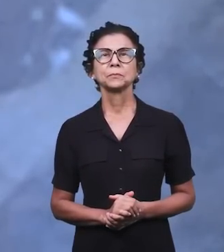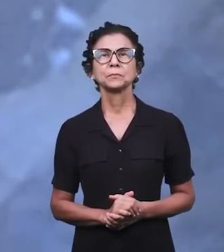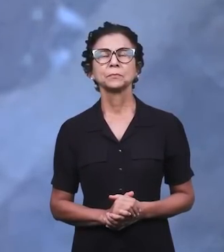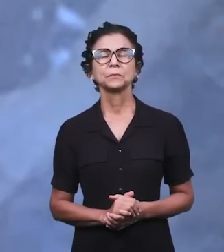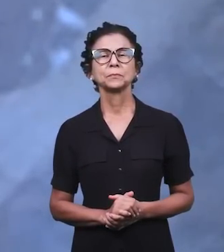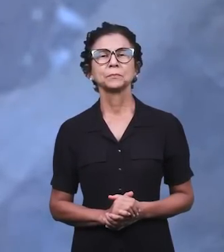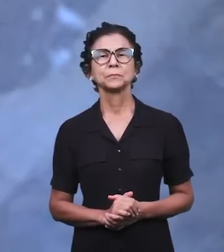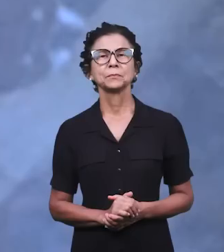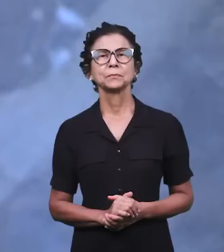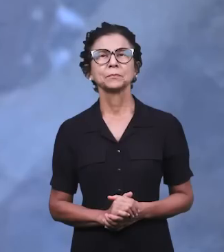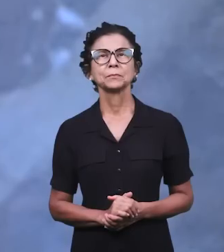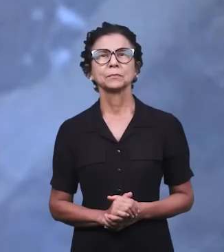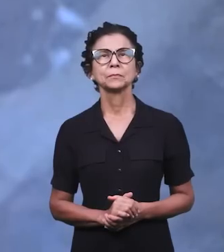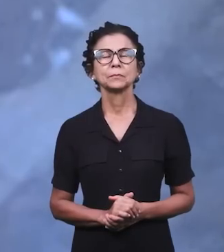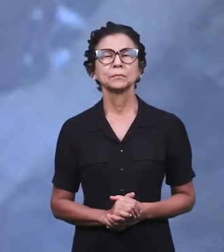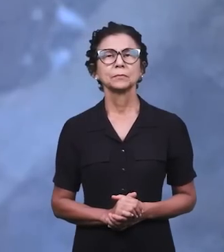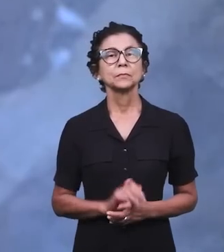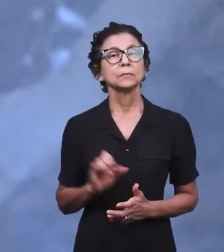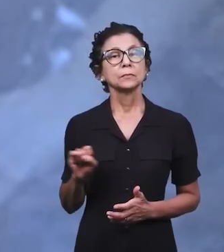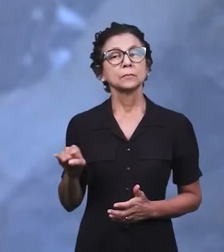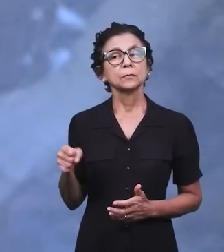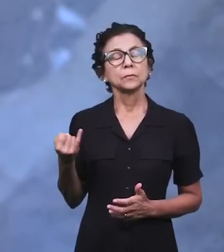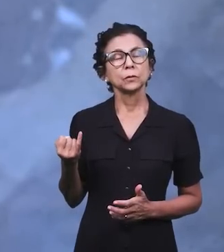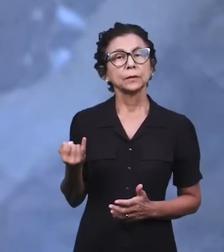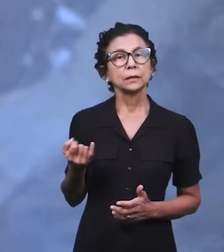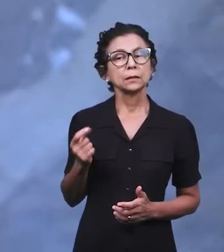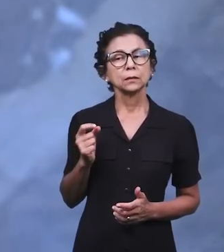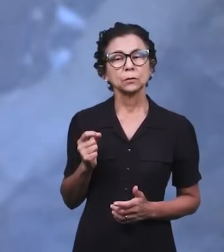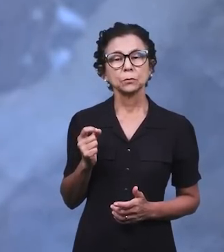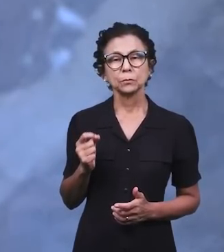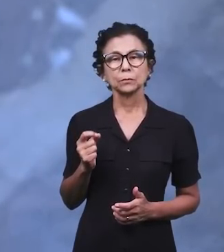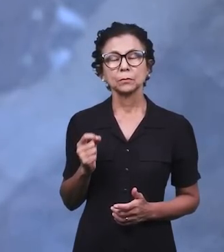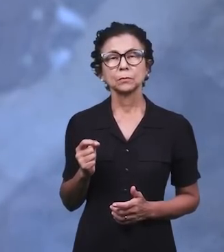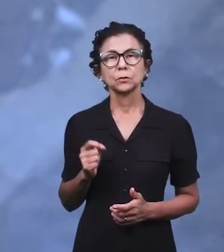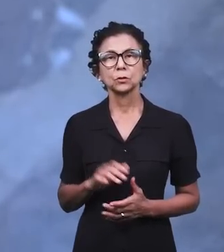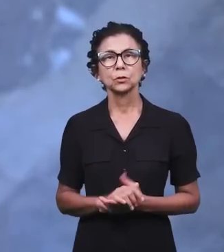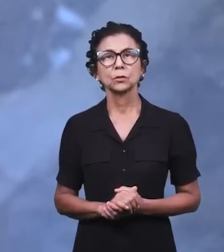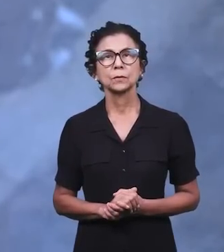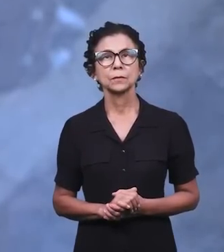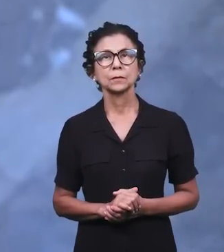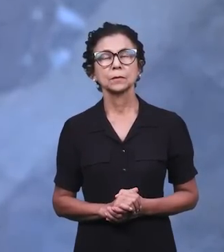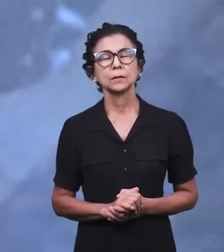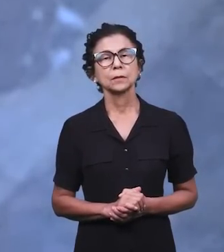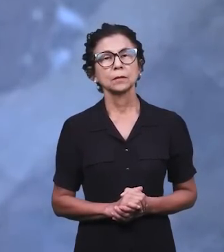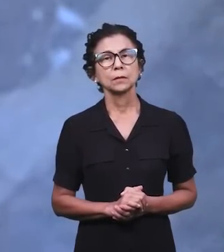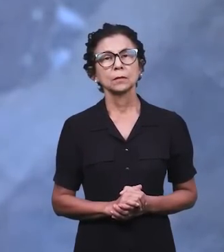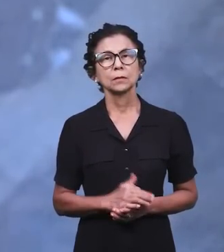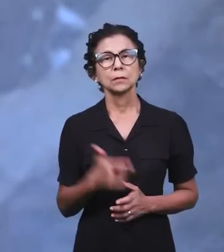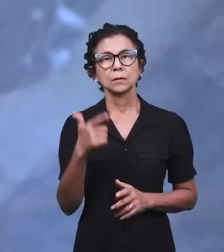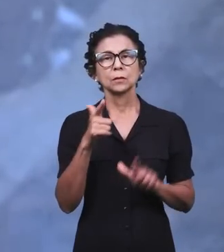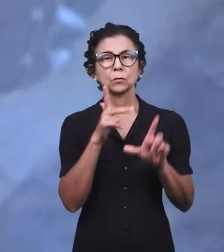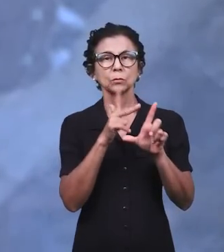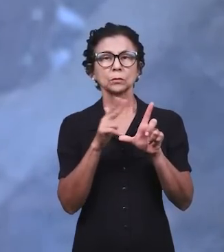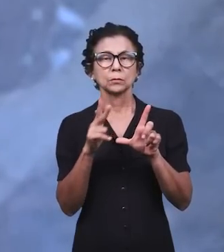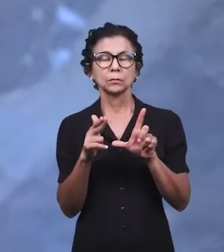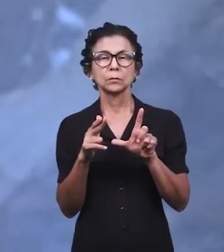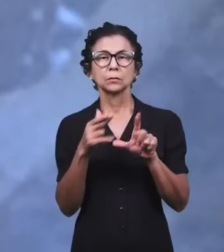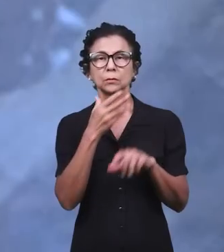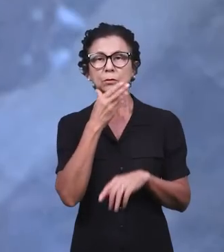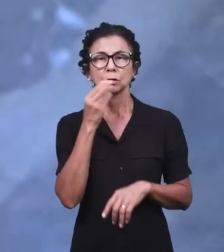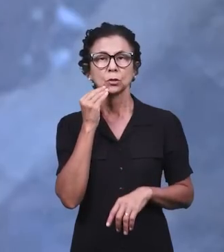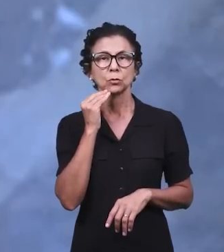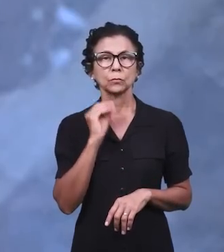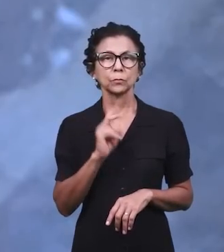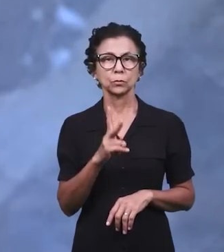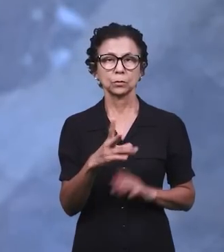também aproveitando mais, ou seja, nós estamos já é a 2ª edição desse tema, jejum, e nós vamos continuar fazendo nesse